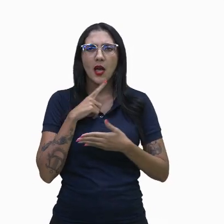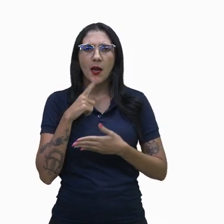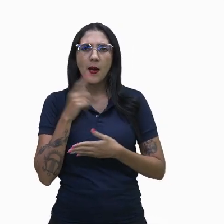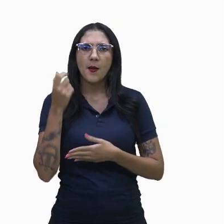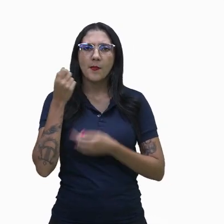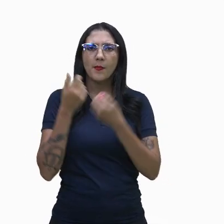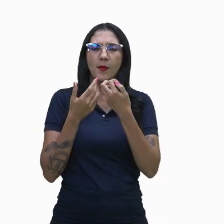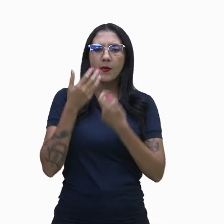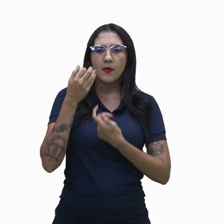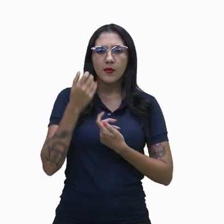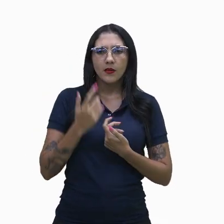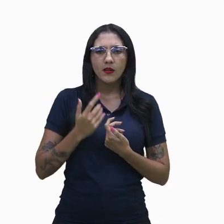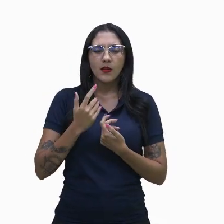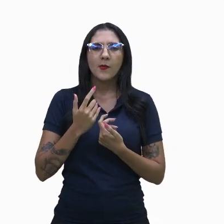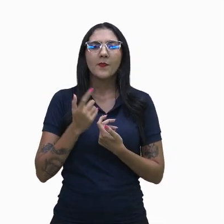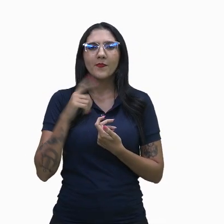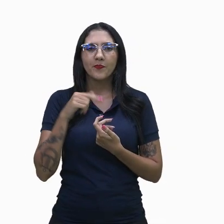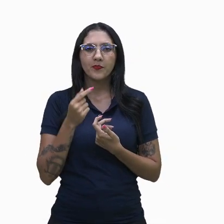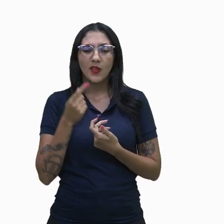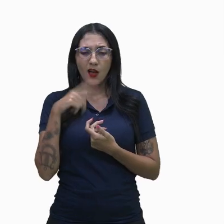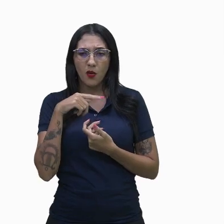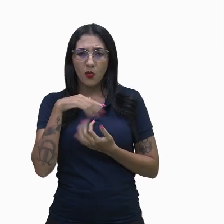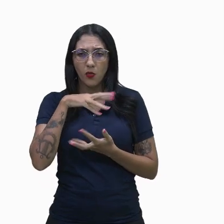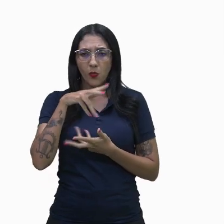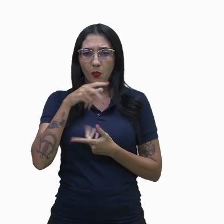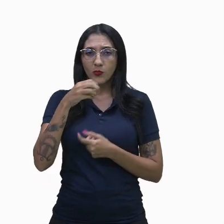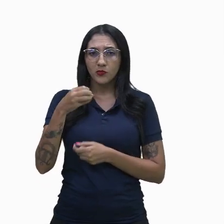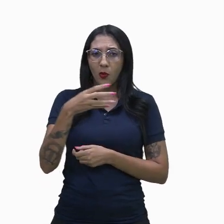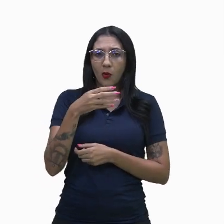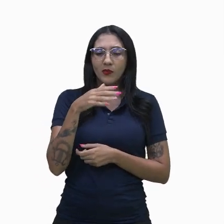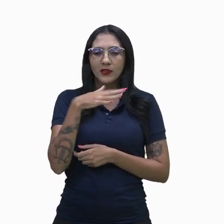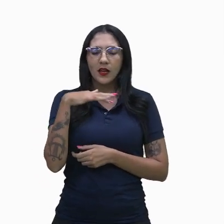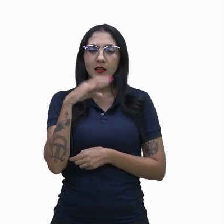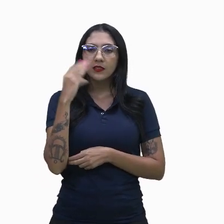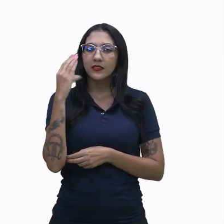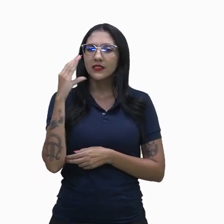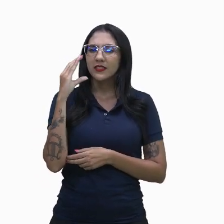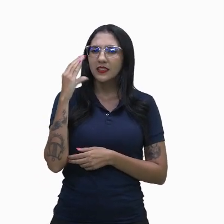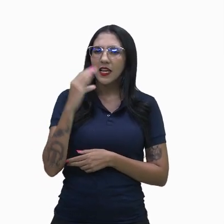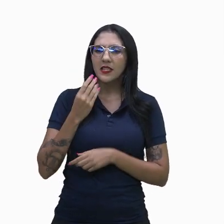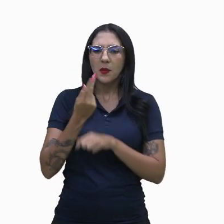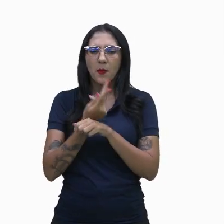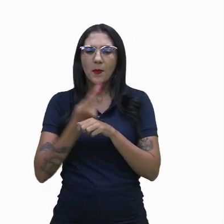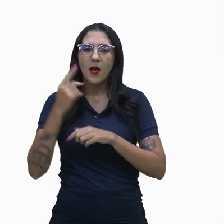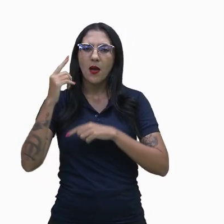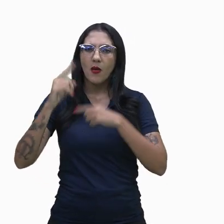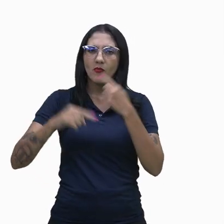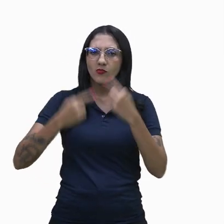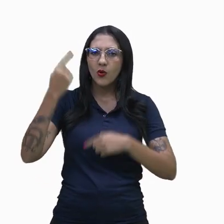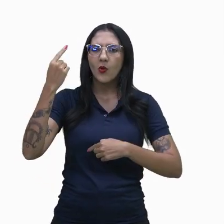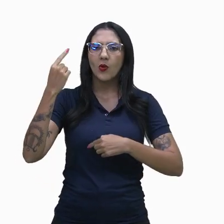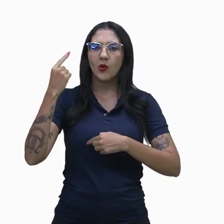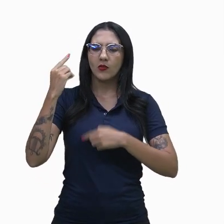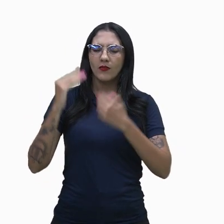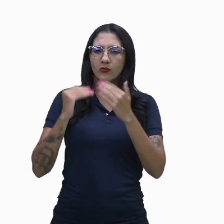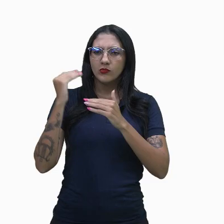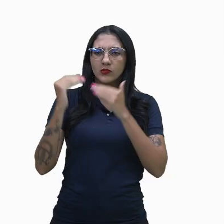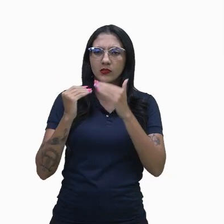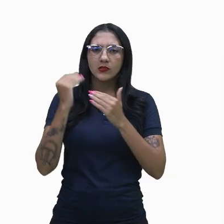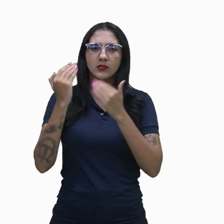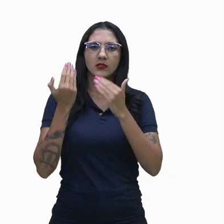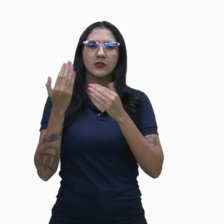que esse mundo moderno, com a ciência, né, essa busca pelo desenvolvimento, essa busca pela questão que a gente